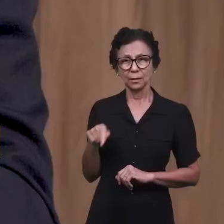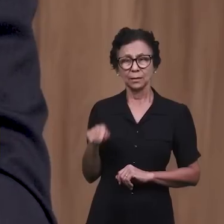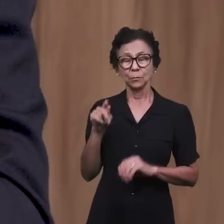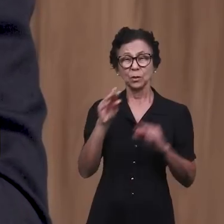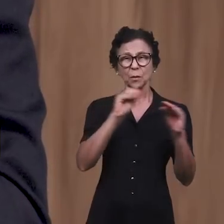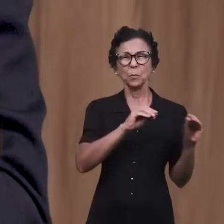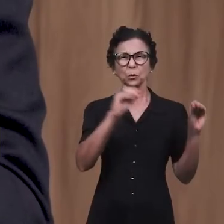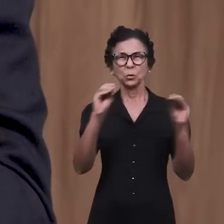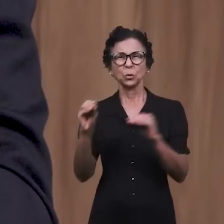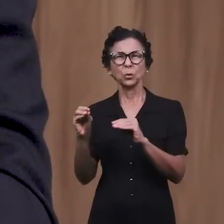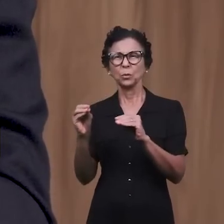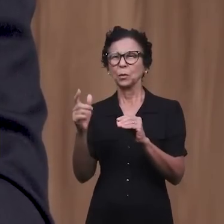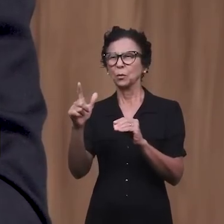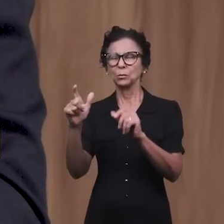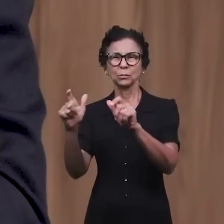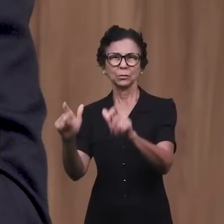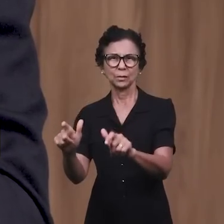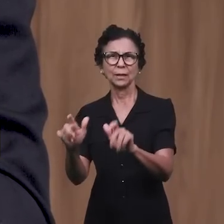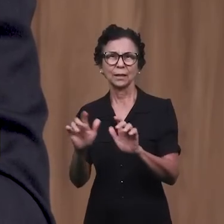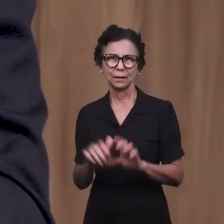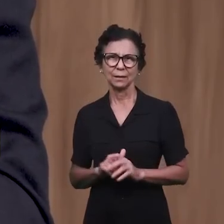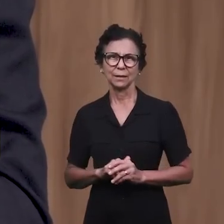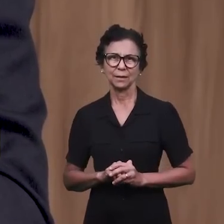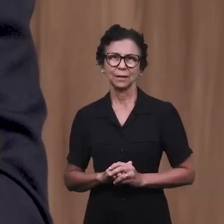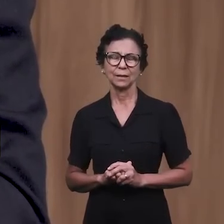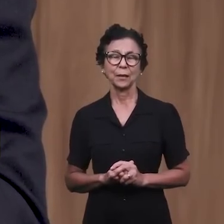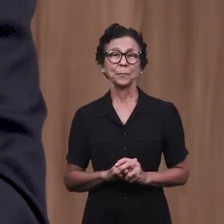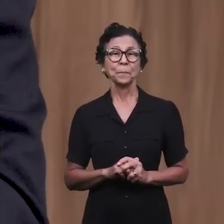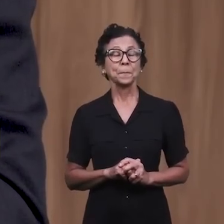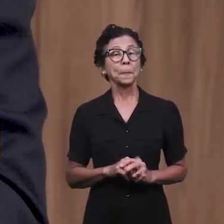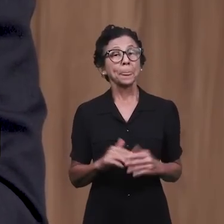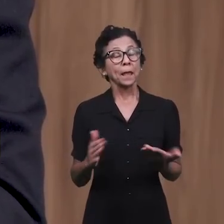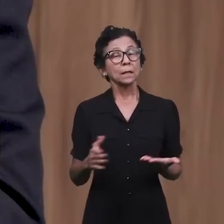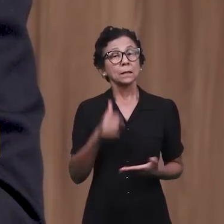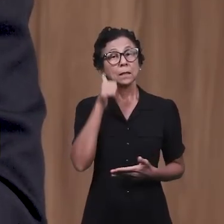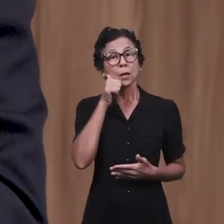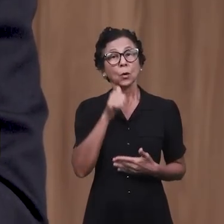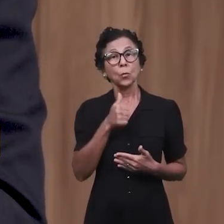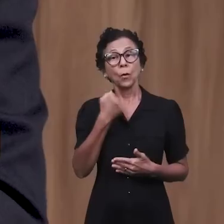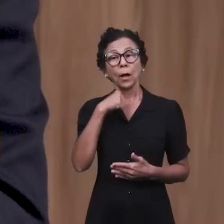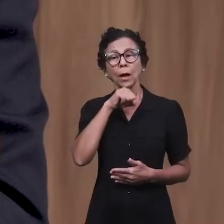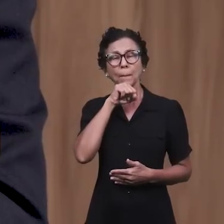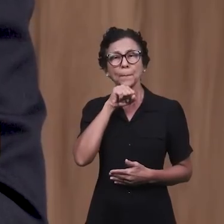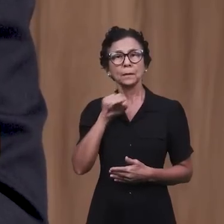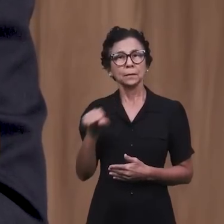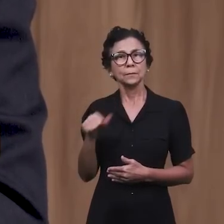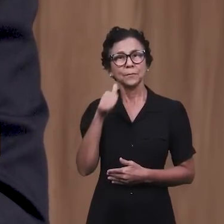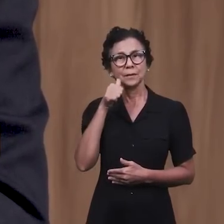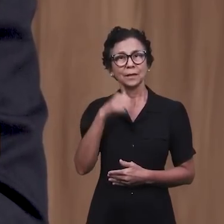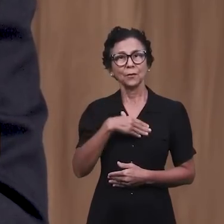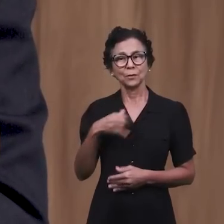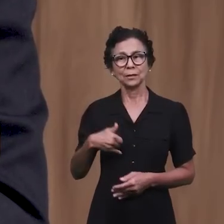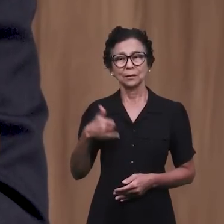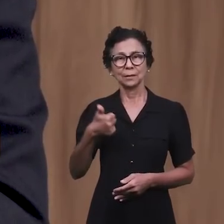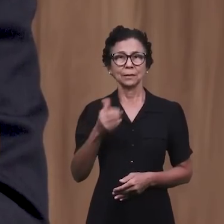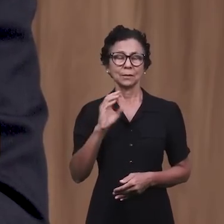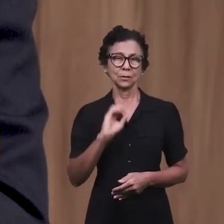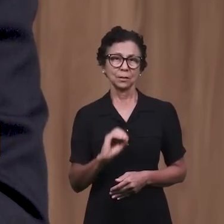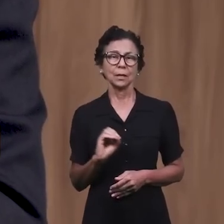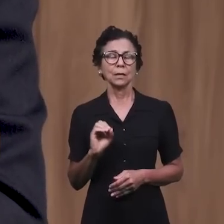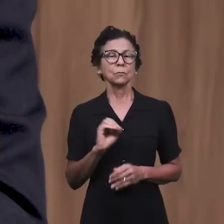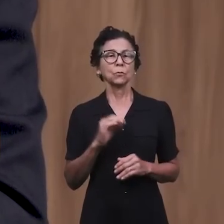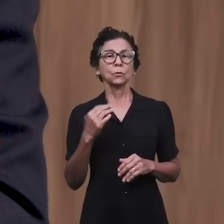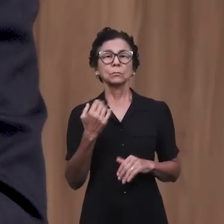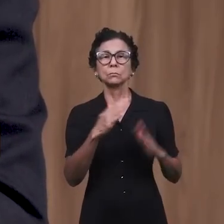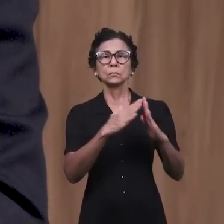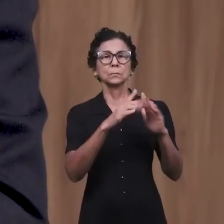conservava aquela confiança no meu ministério, e foram lá, ela e a mãe na igreja, me procuraram para poder falar esse